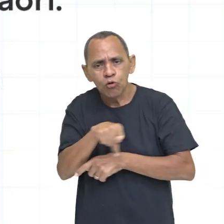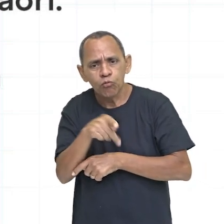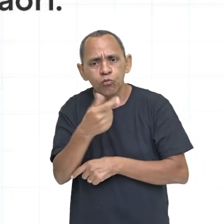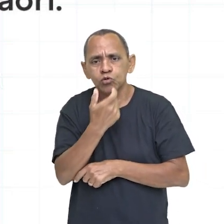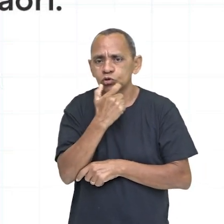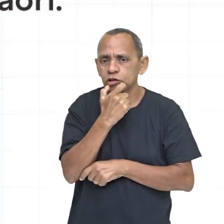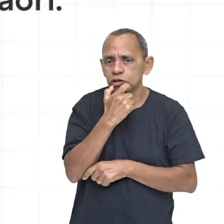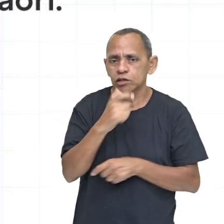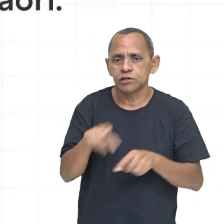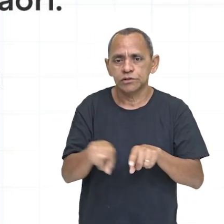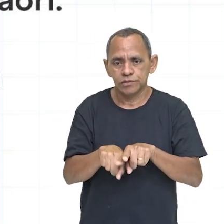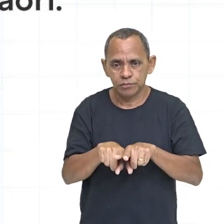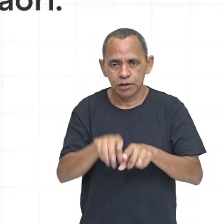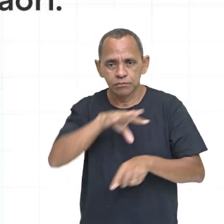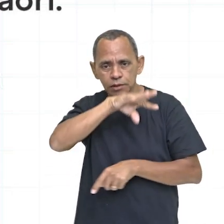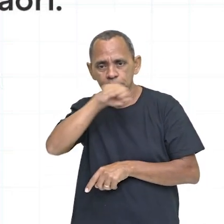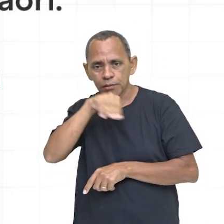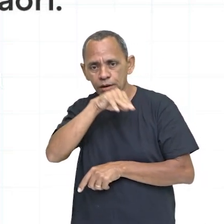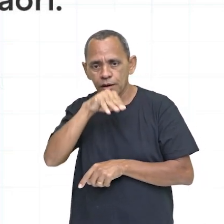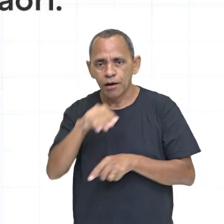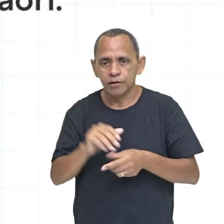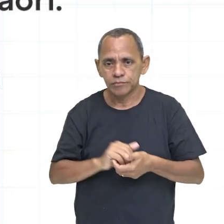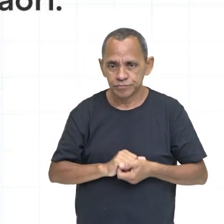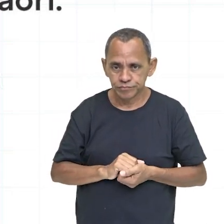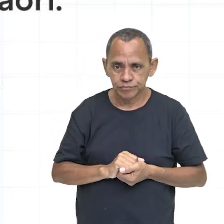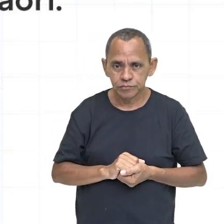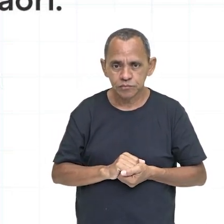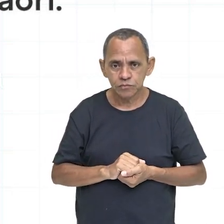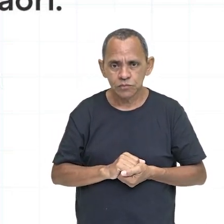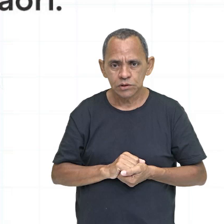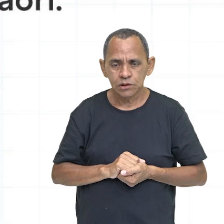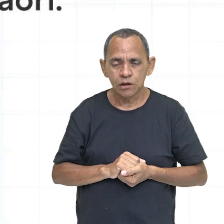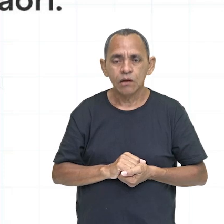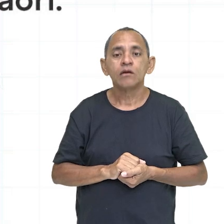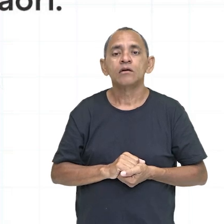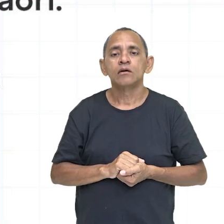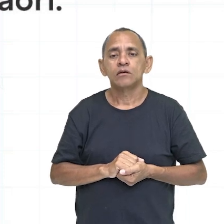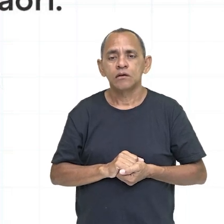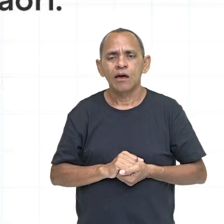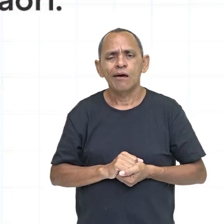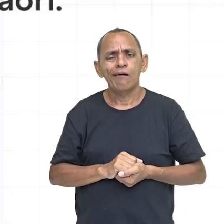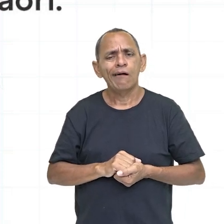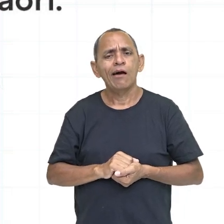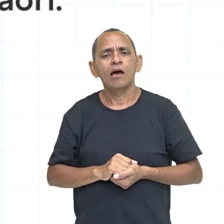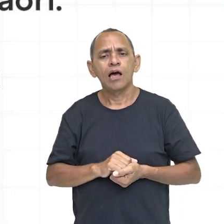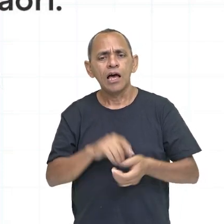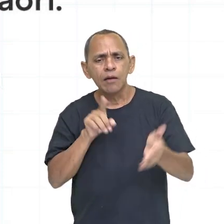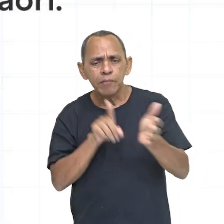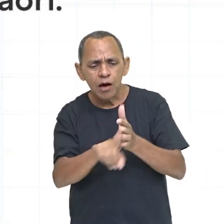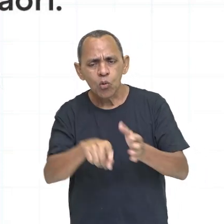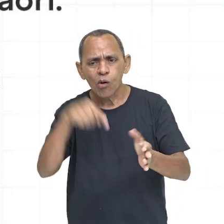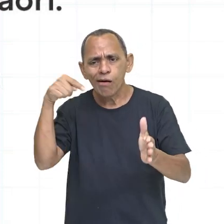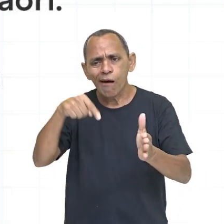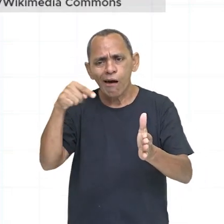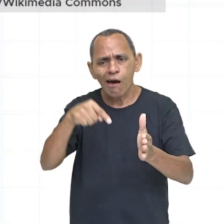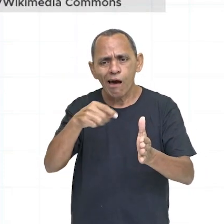official language alongside Maori. Será que essa afirmação está